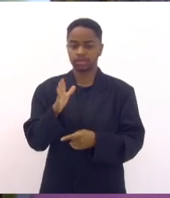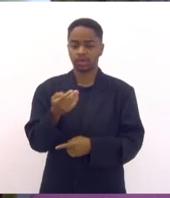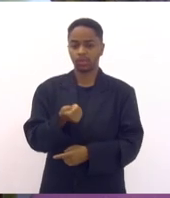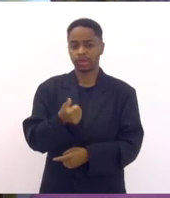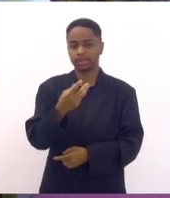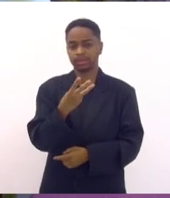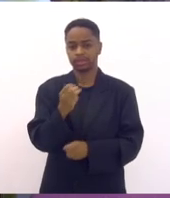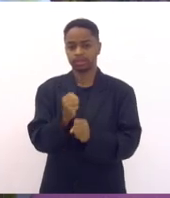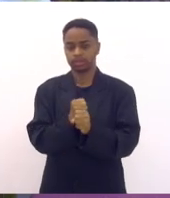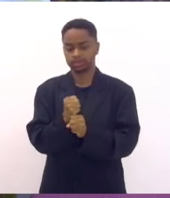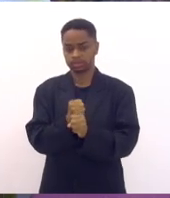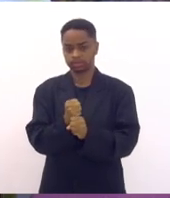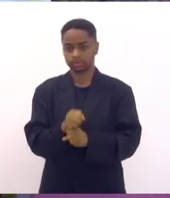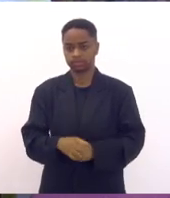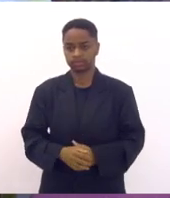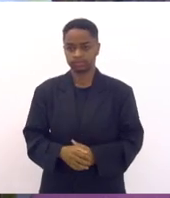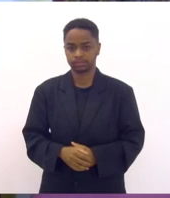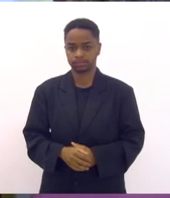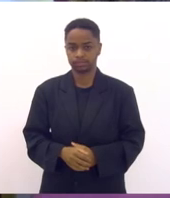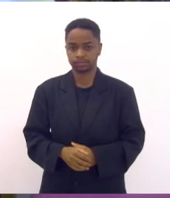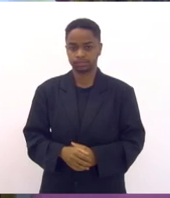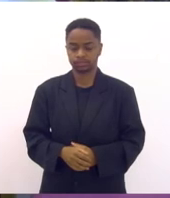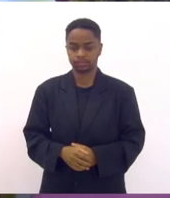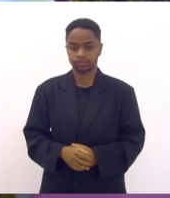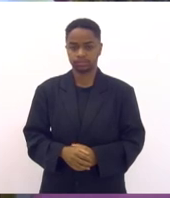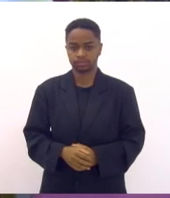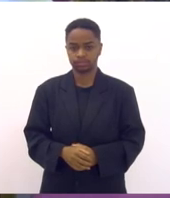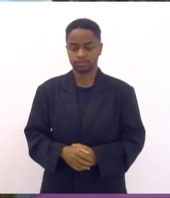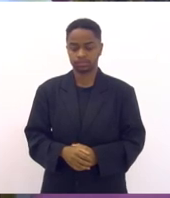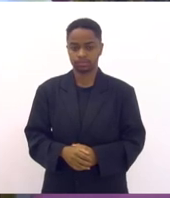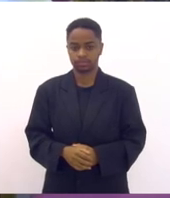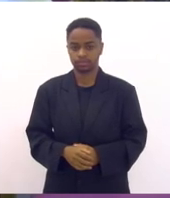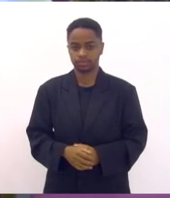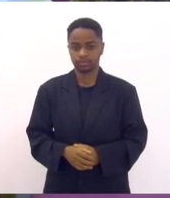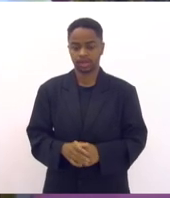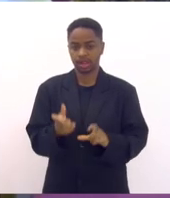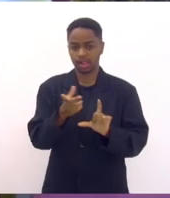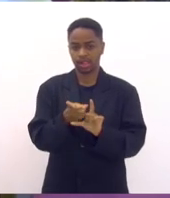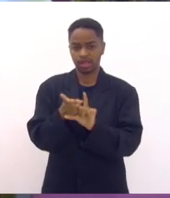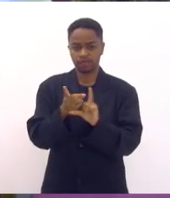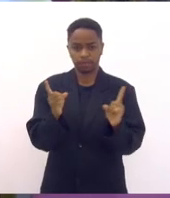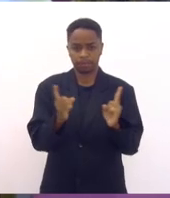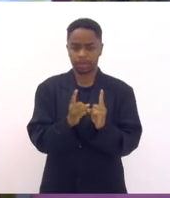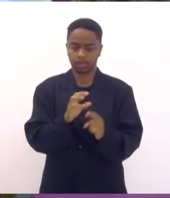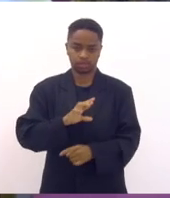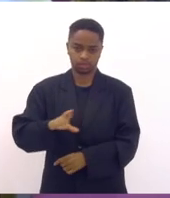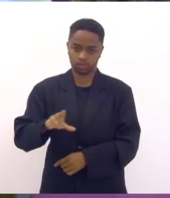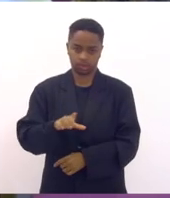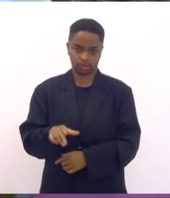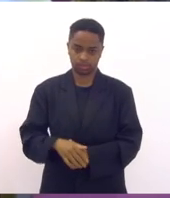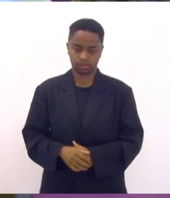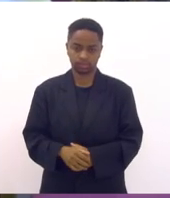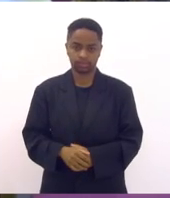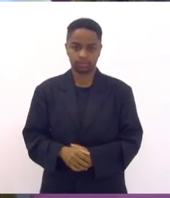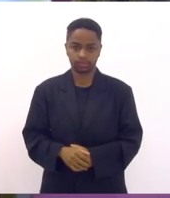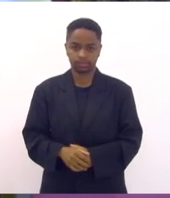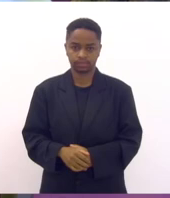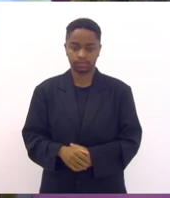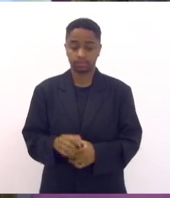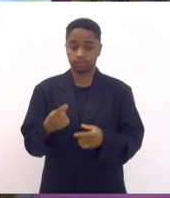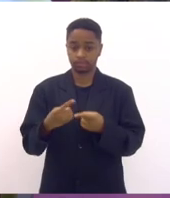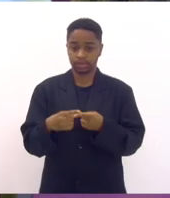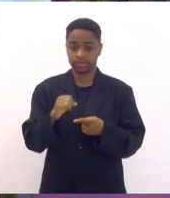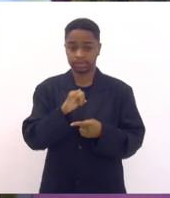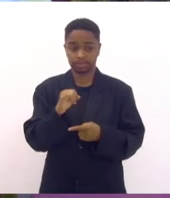e meio não é uma live não é uma live pequena é uma live que quando a gente tem um público